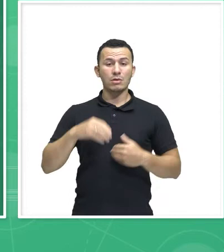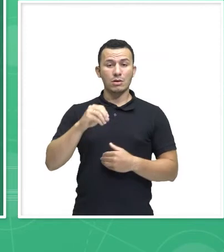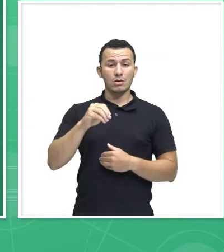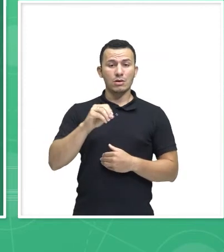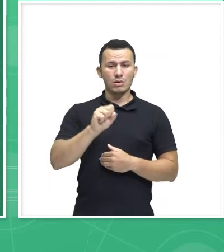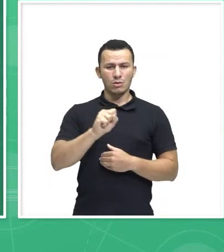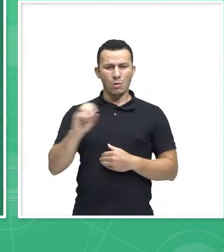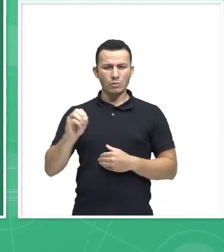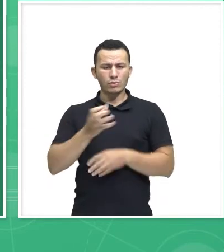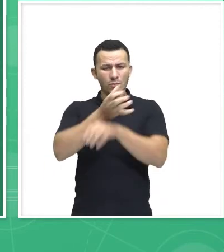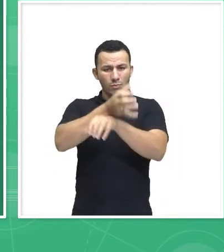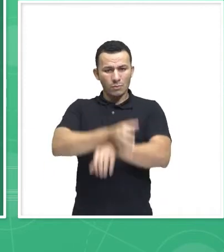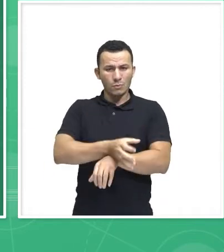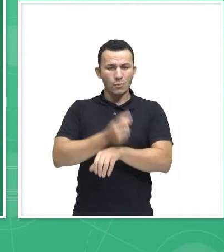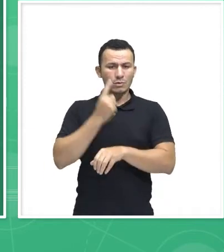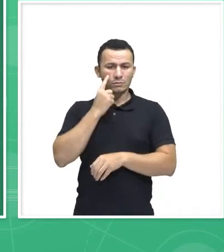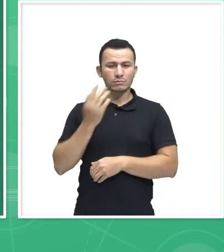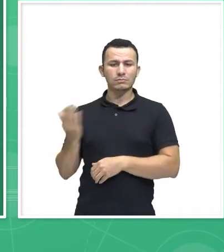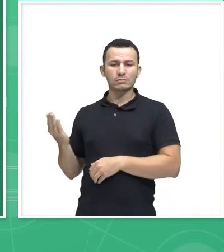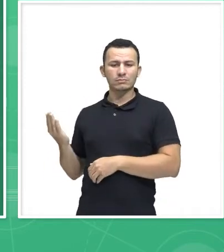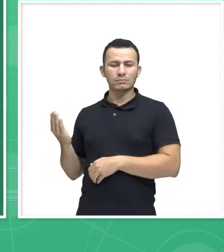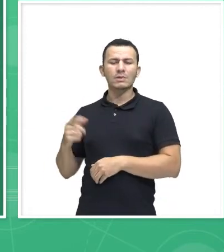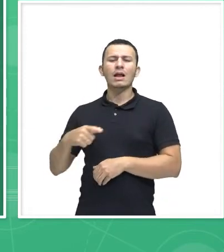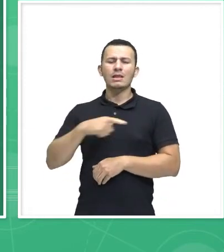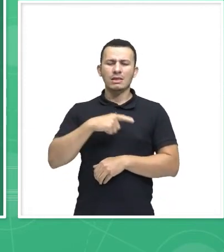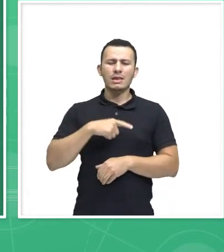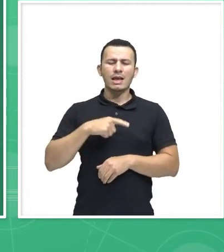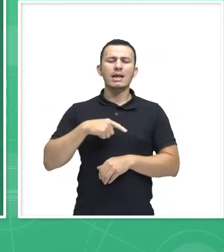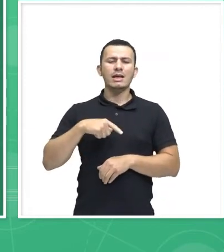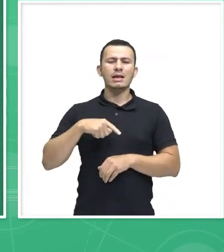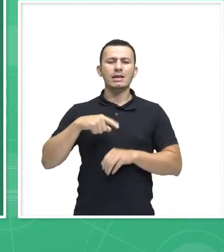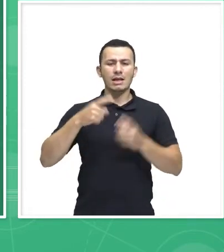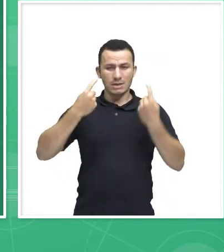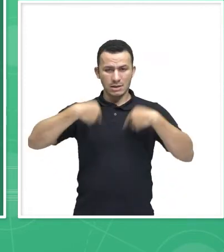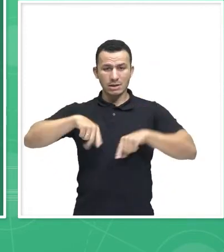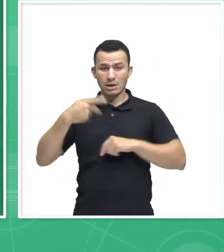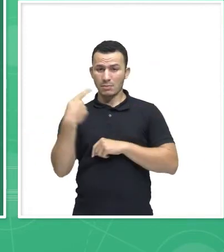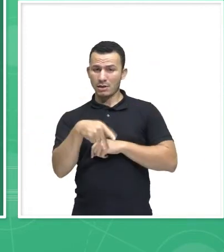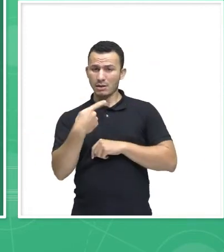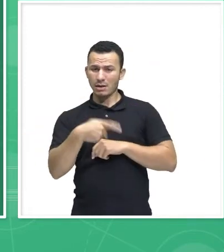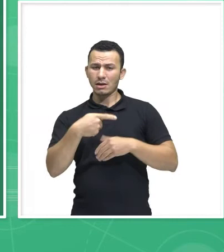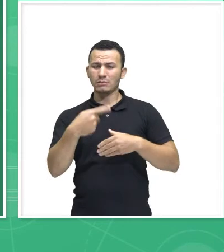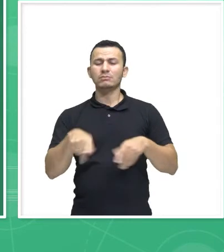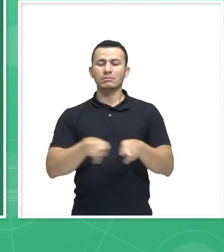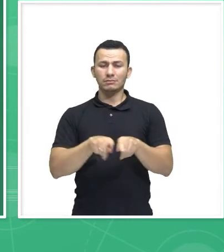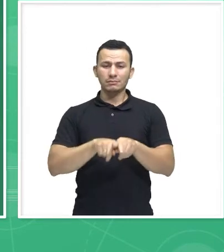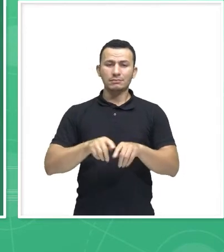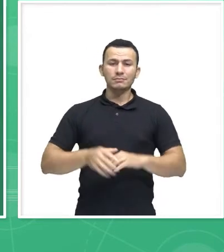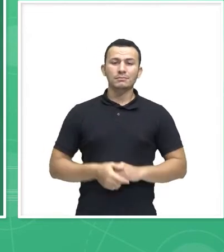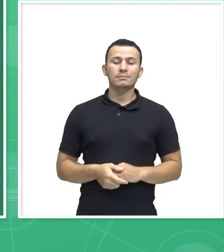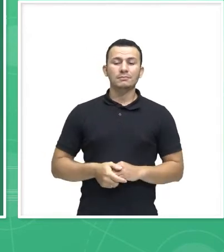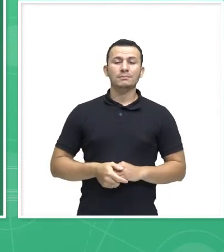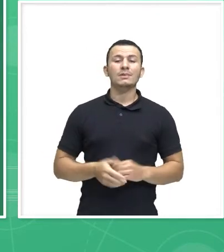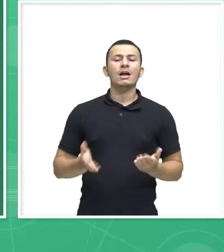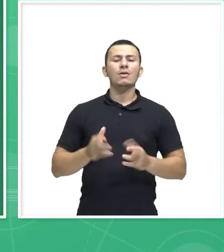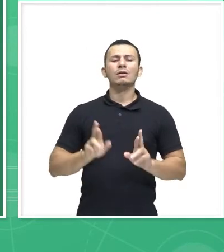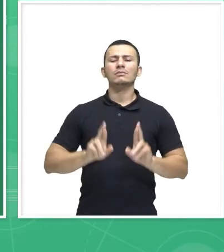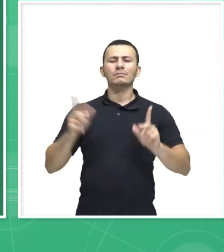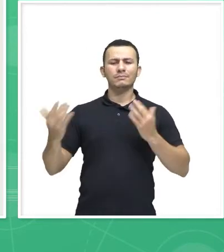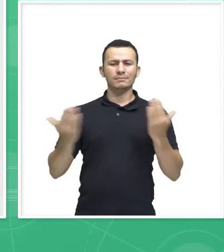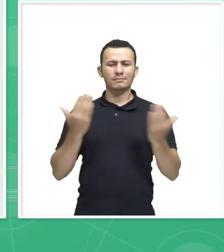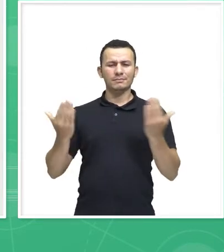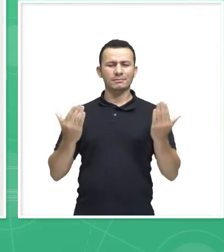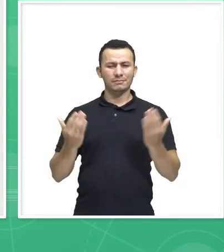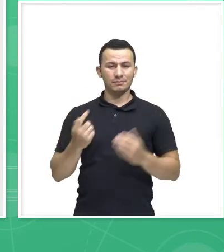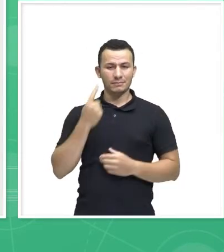são os ossos ali desse peixe todo seu sistema aí como a gente pode observar Ok vamos ver as principais diferenças